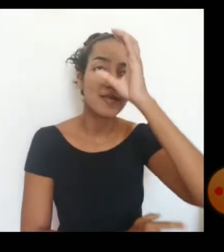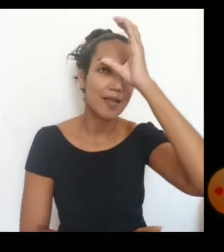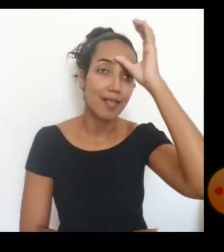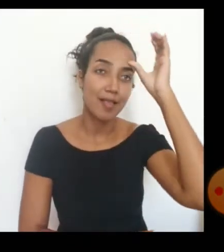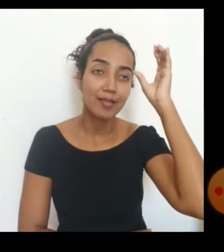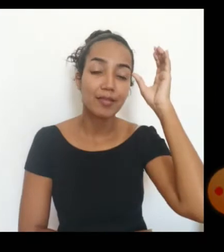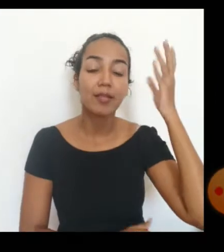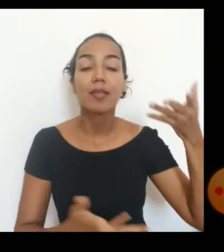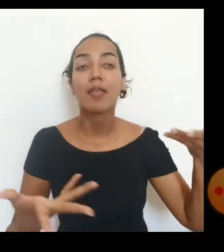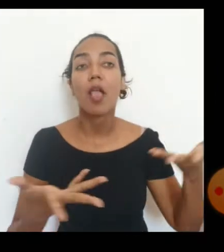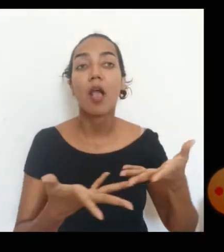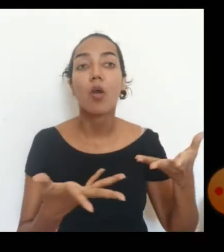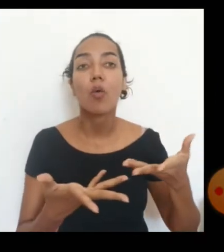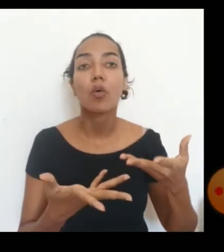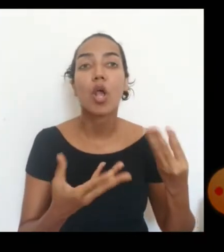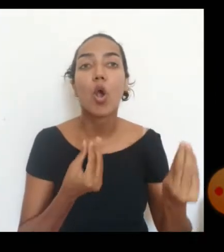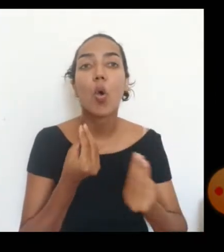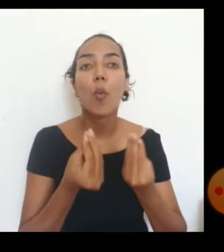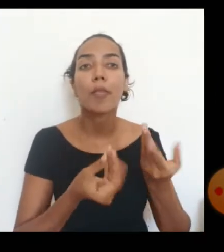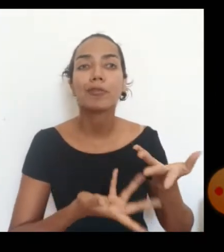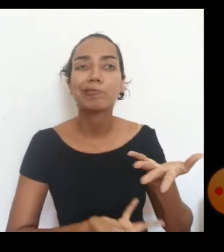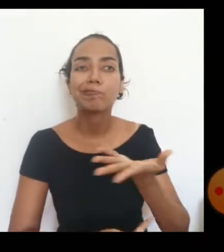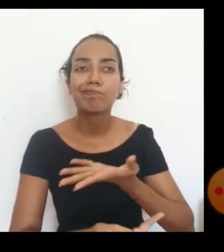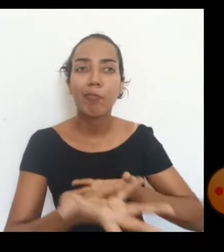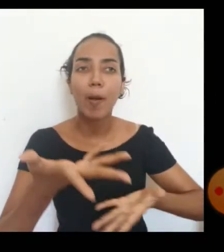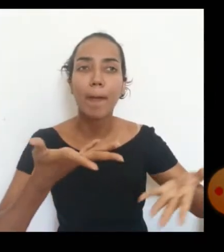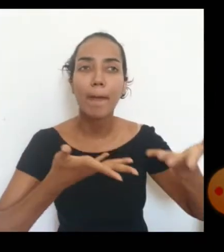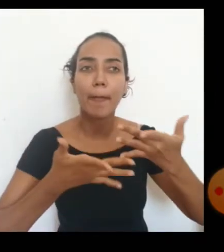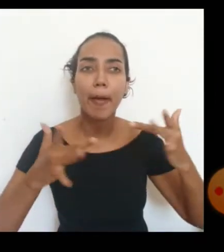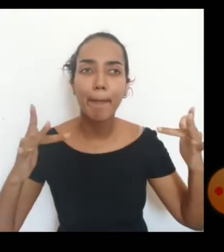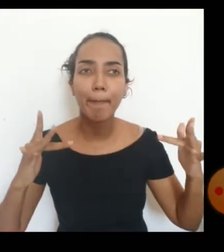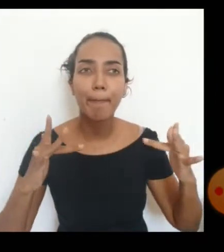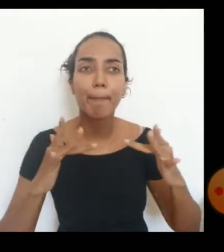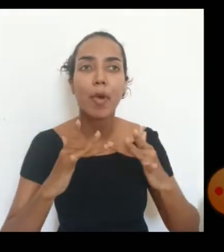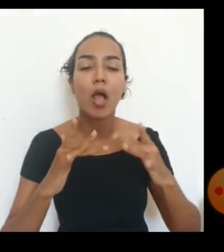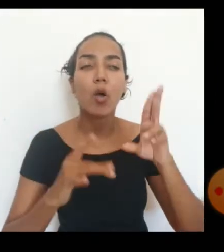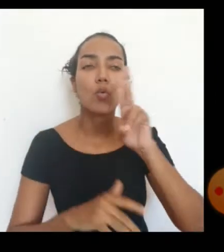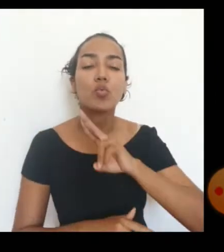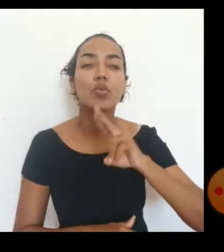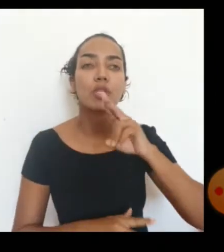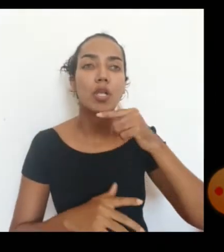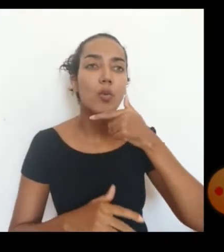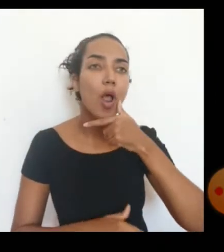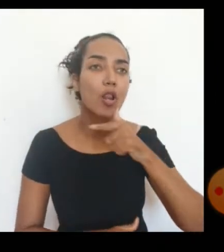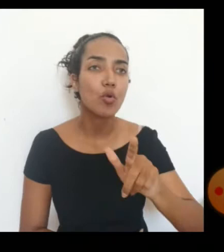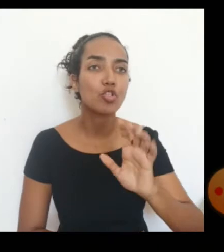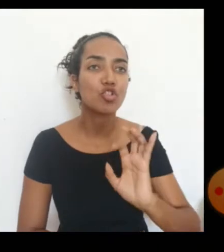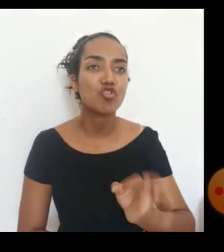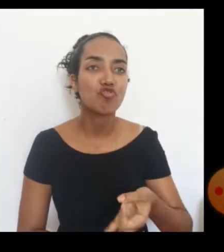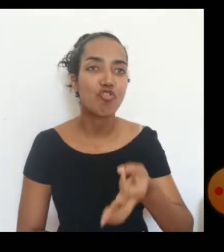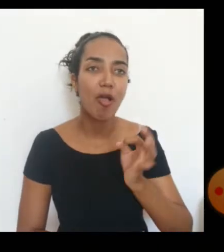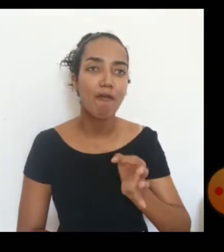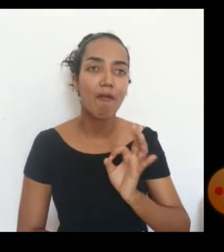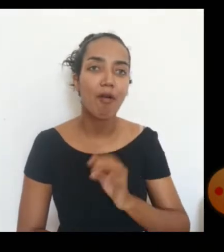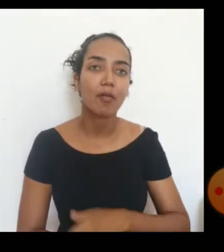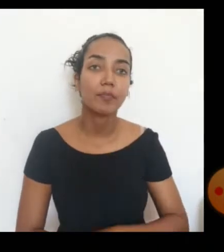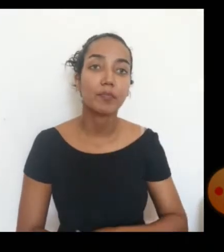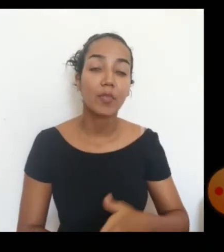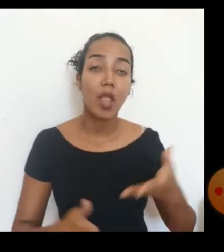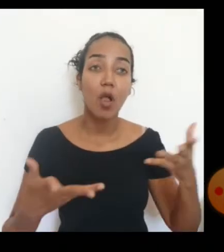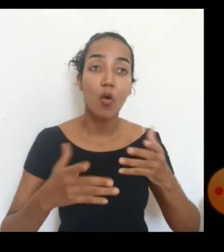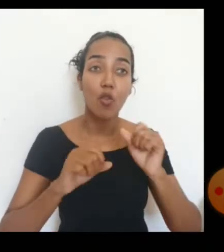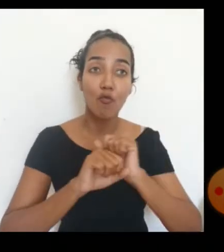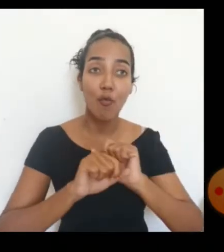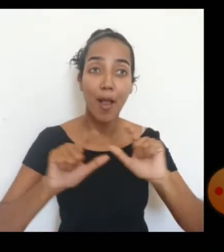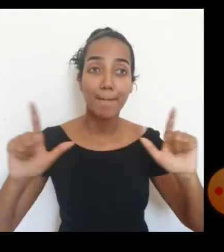implementa esse relacionamento aqui usando a linguagem Java. Para isso, eu vou abrir o Eclipse e a gente vai